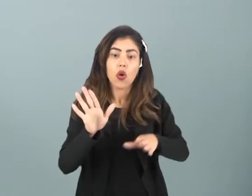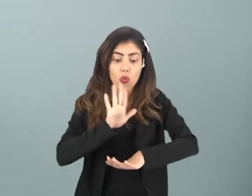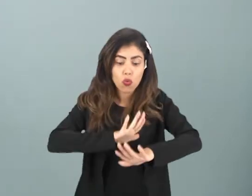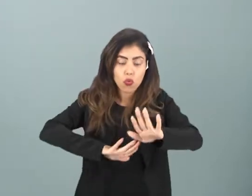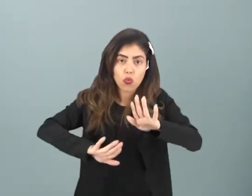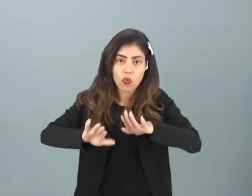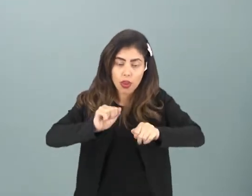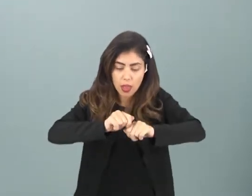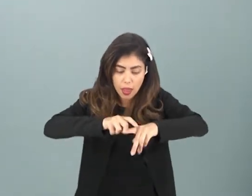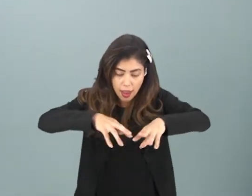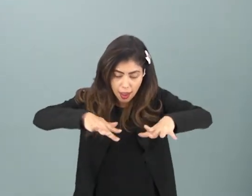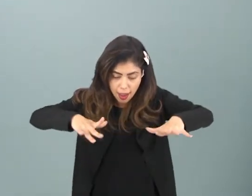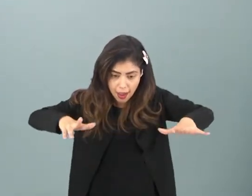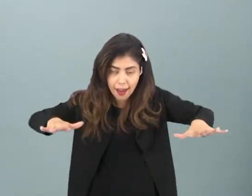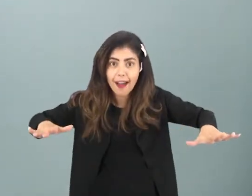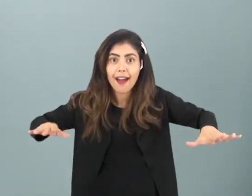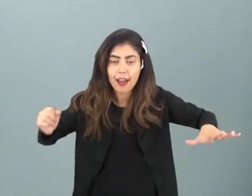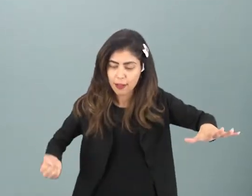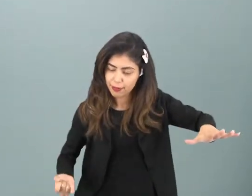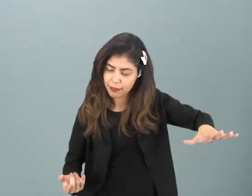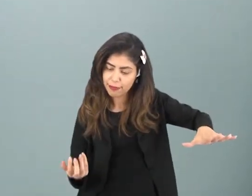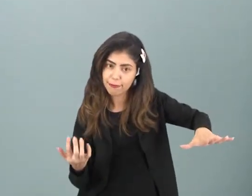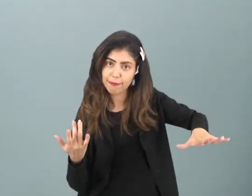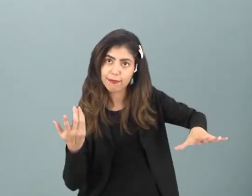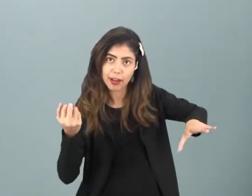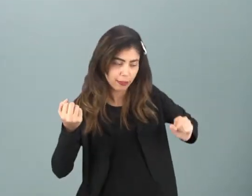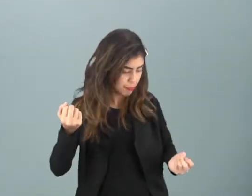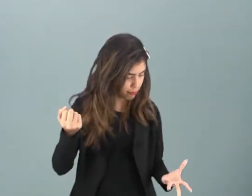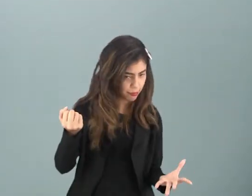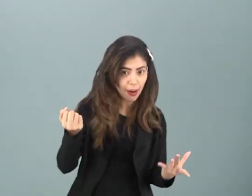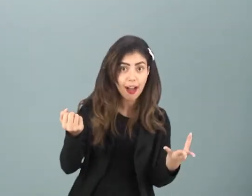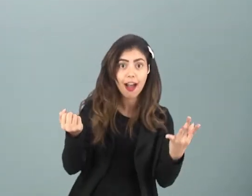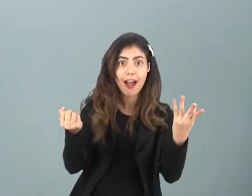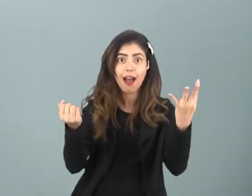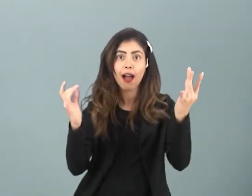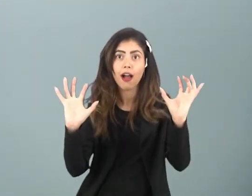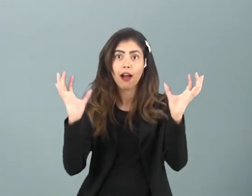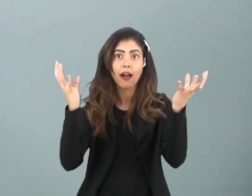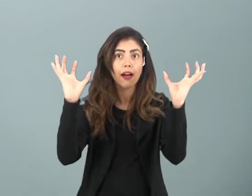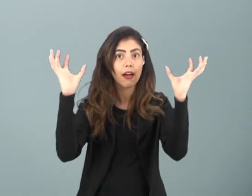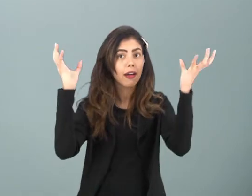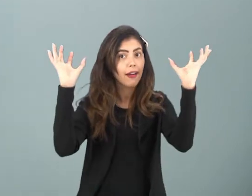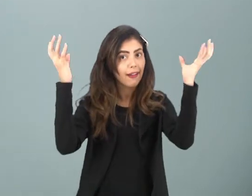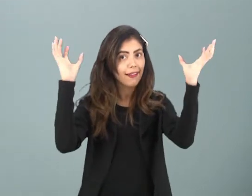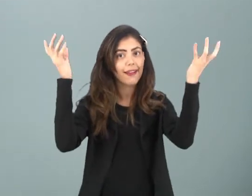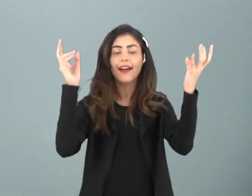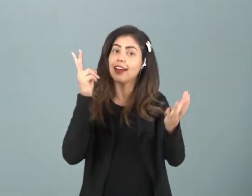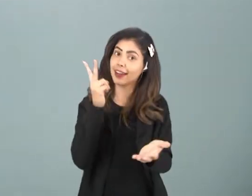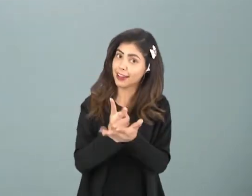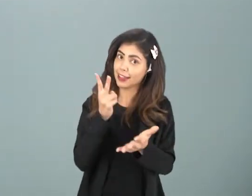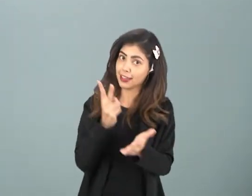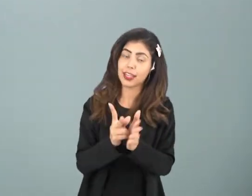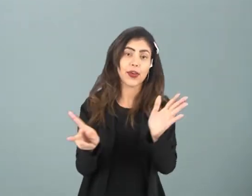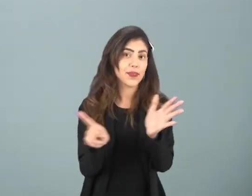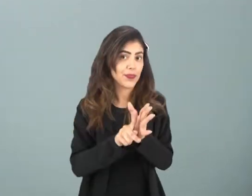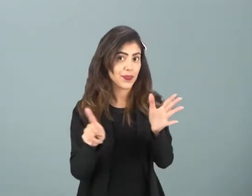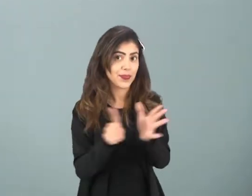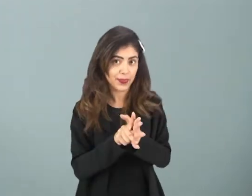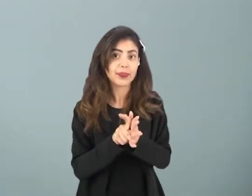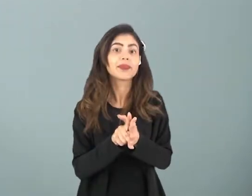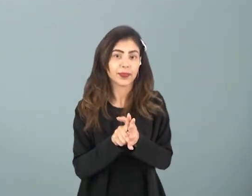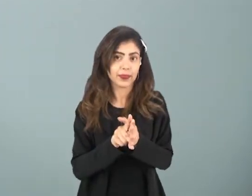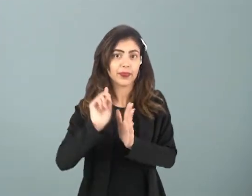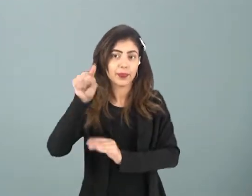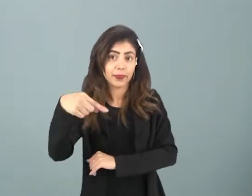mesmas folhas ajudam ao crescimento das plantas em função do humus que produz e as próprias plantas